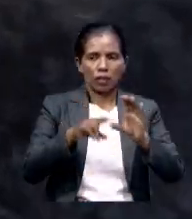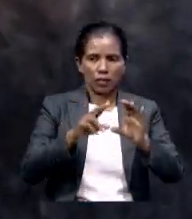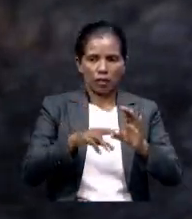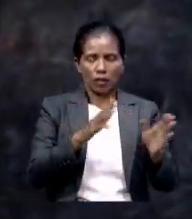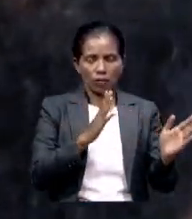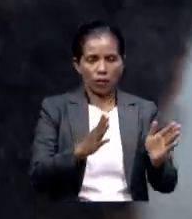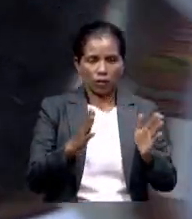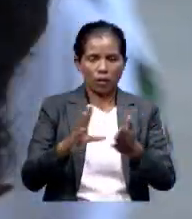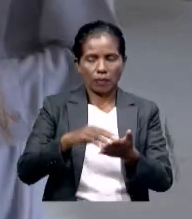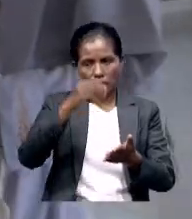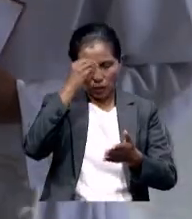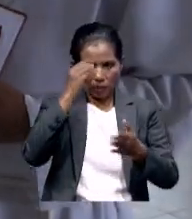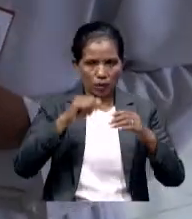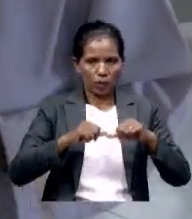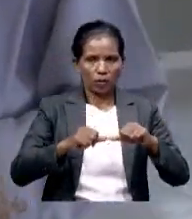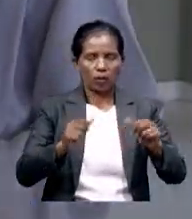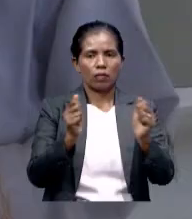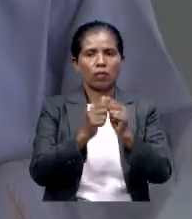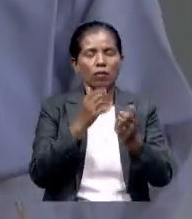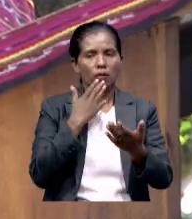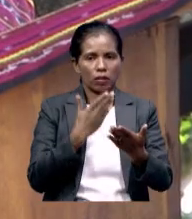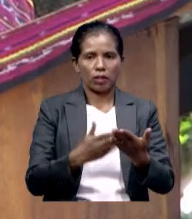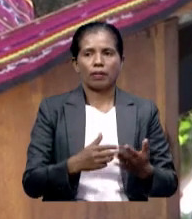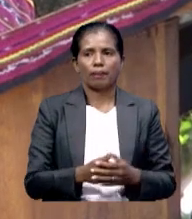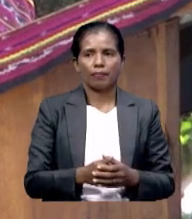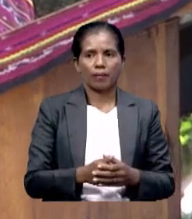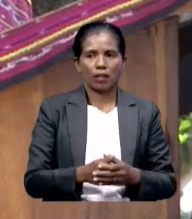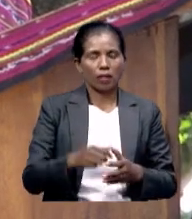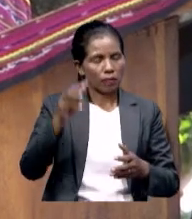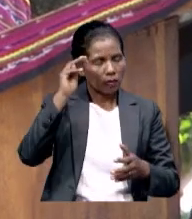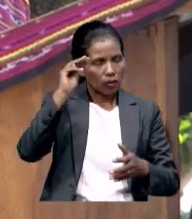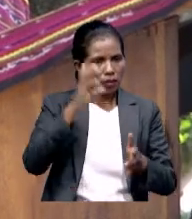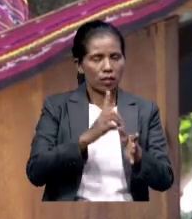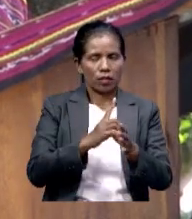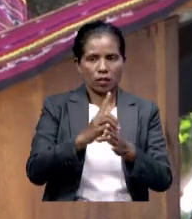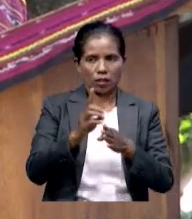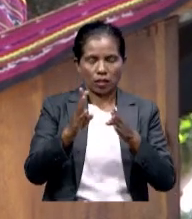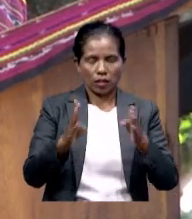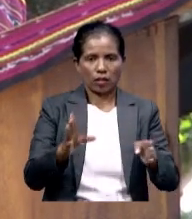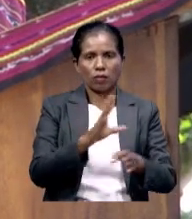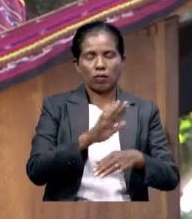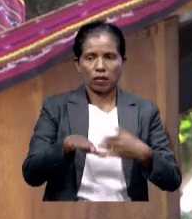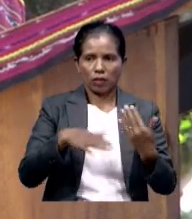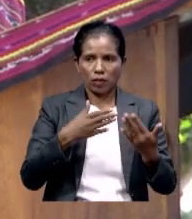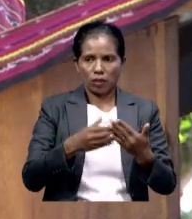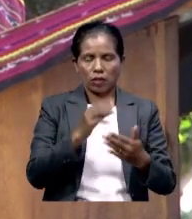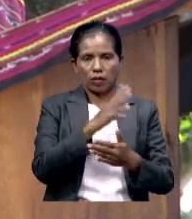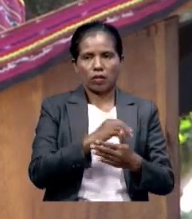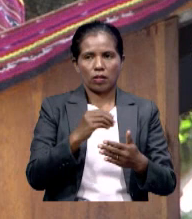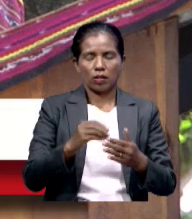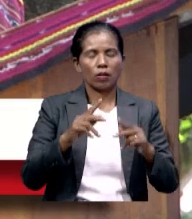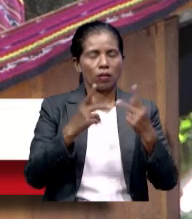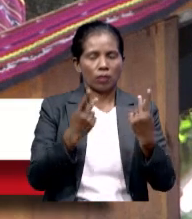de aprendizagem belelau rodiag. Ministério, liu-se direção competente na